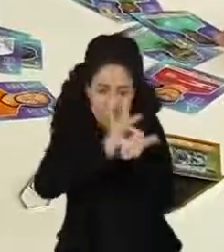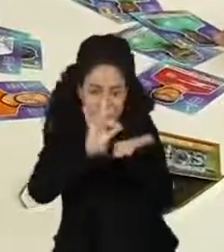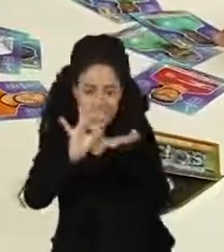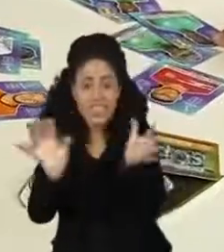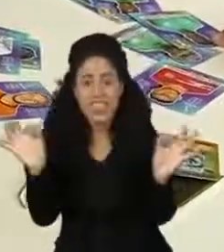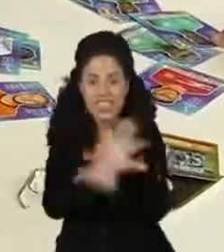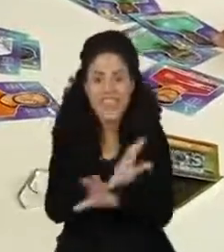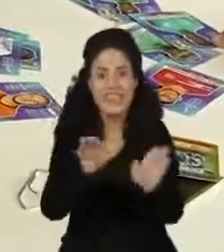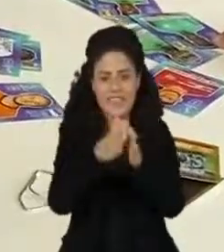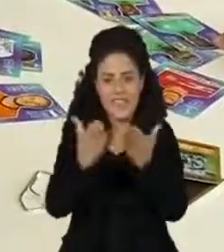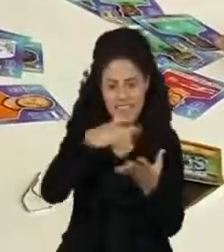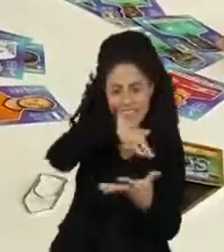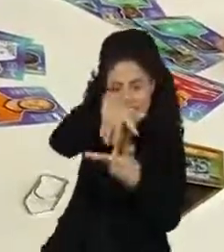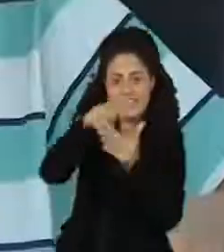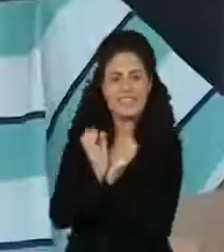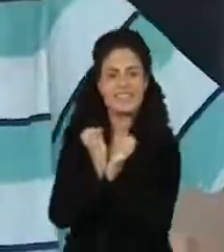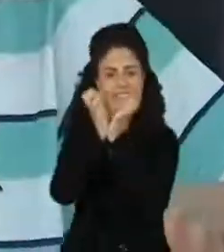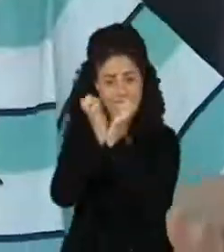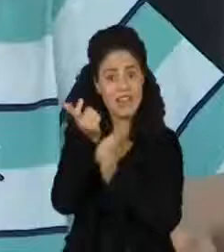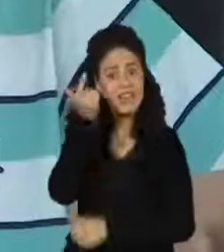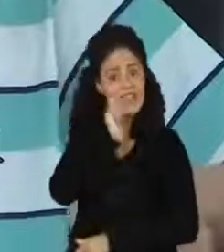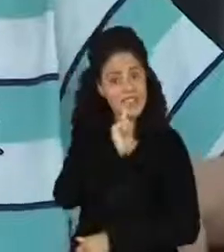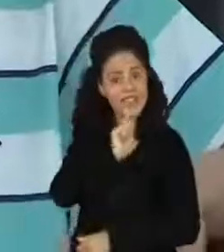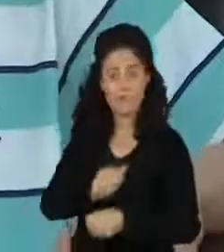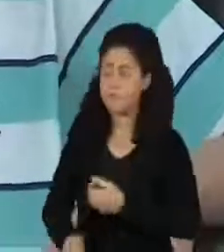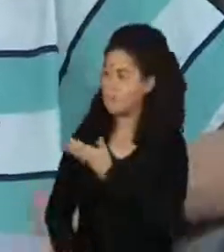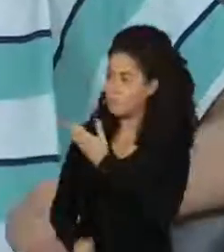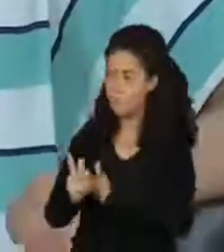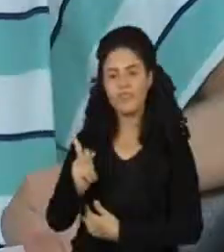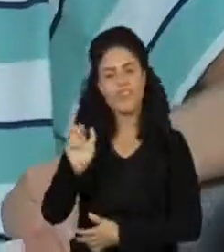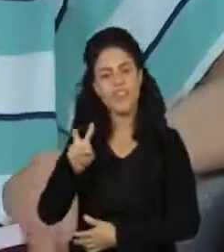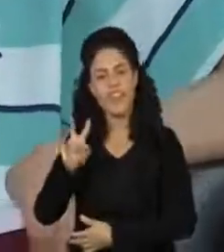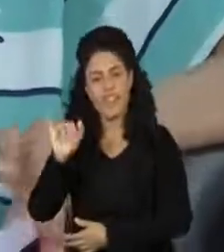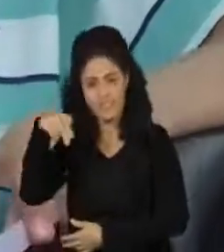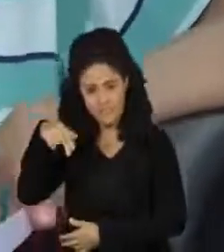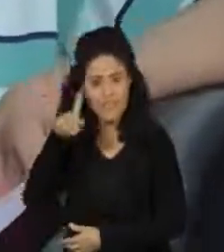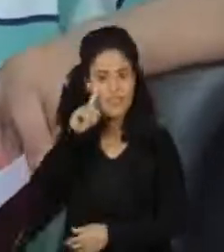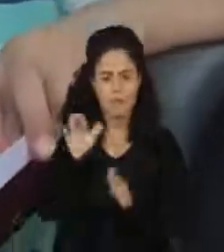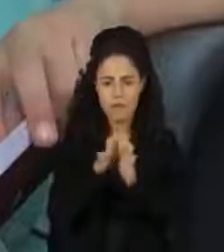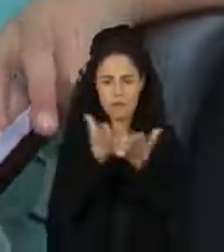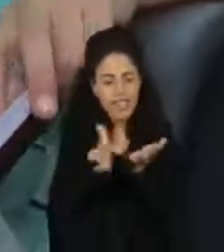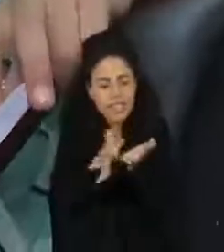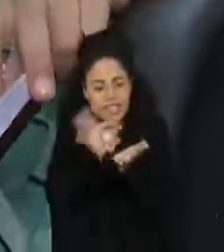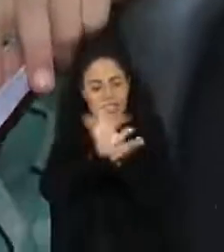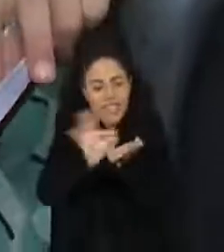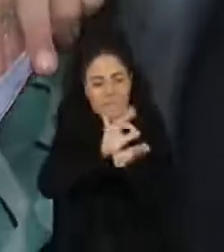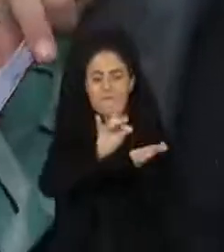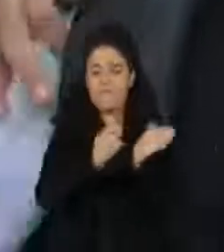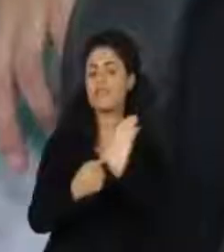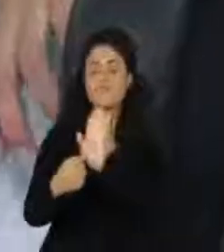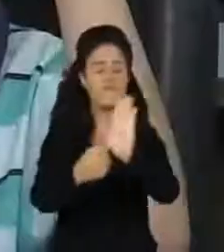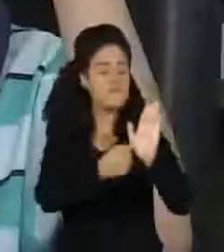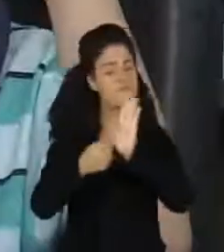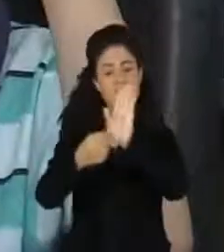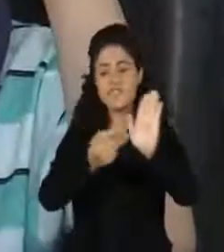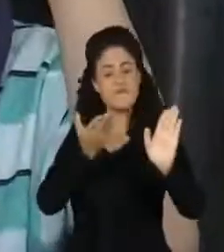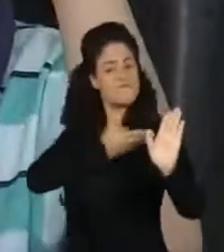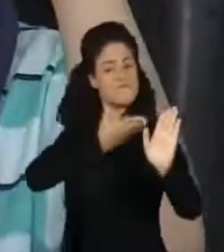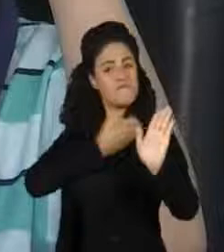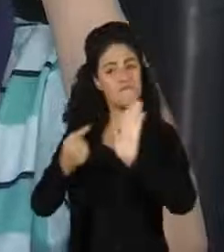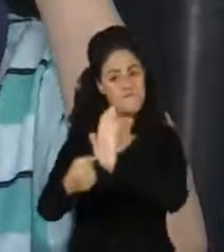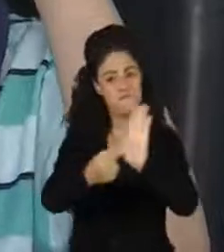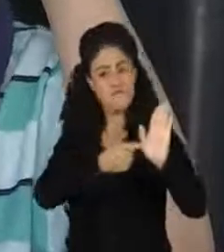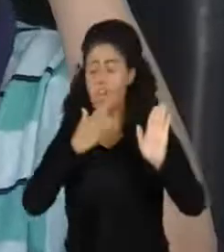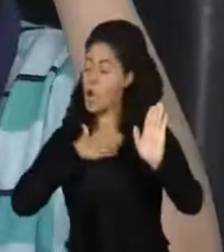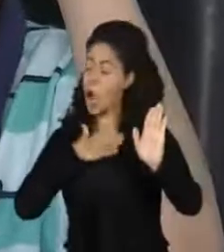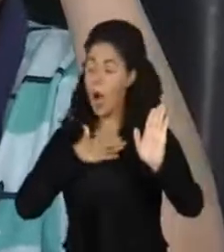um álbum da Copa do Mundo. O Kevin levou o dele para a escola e se exibiu para os amigos. Olha